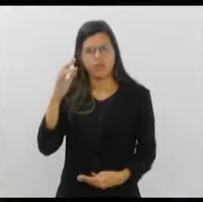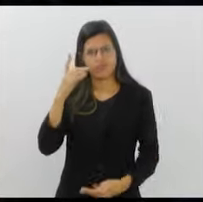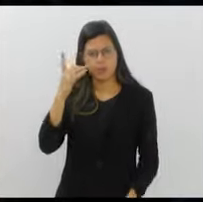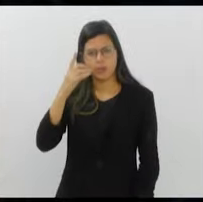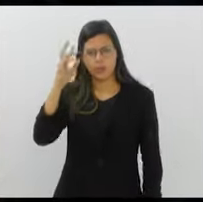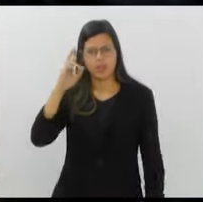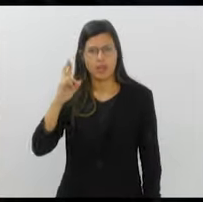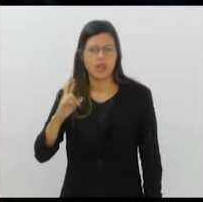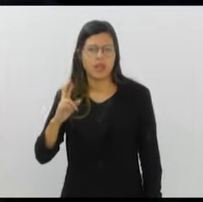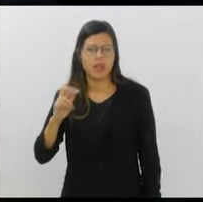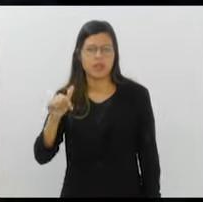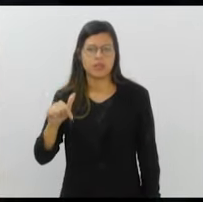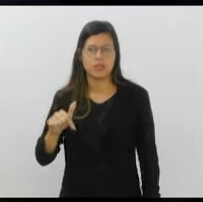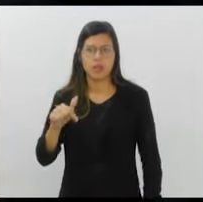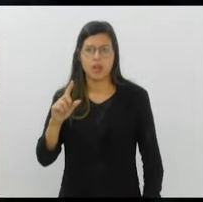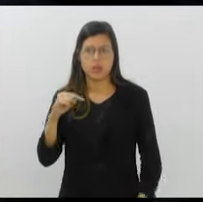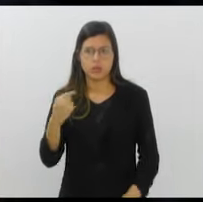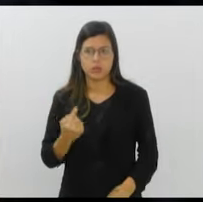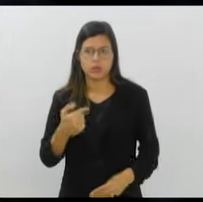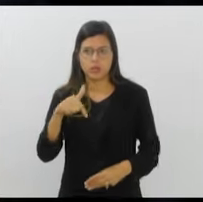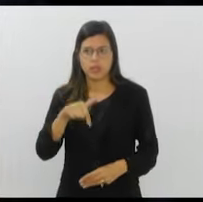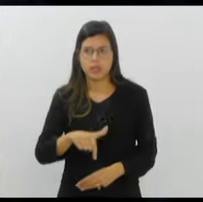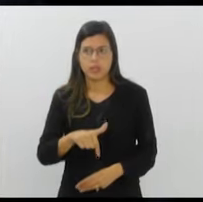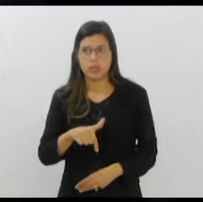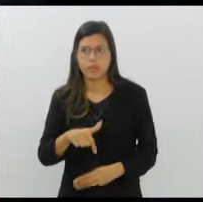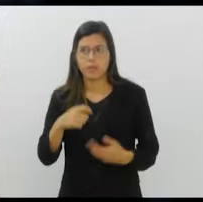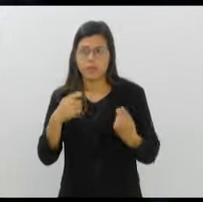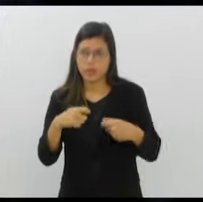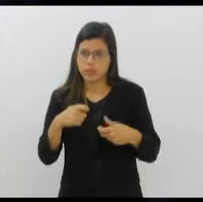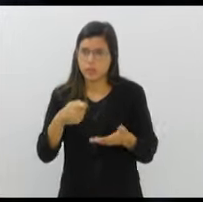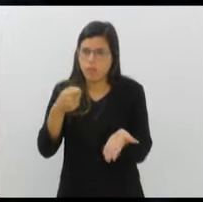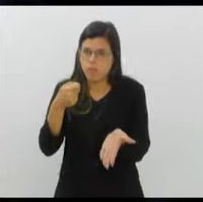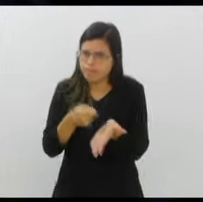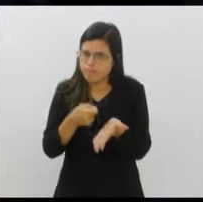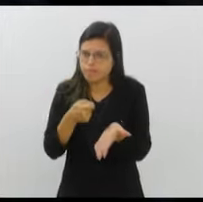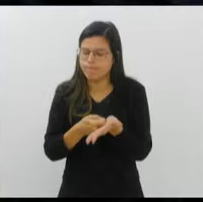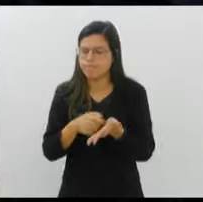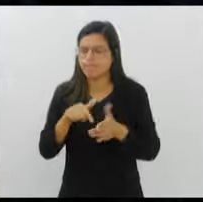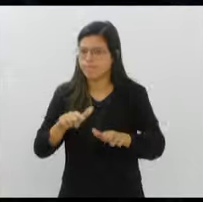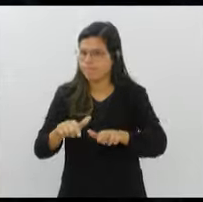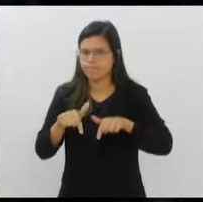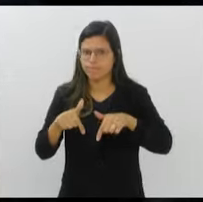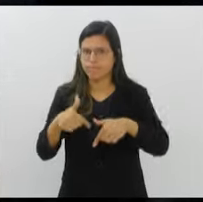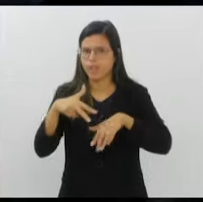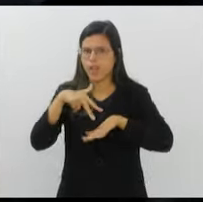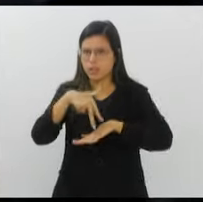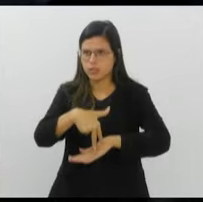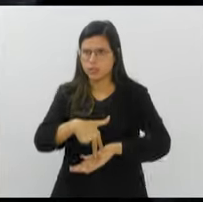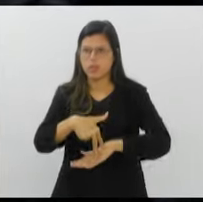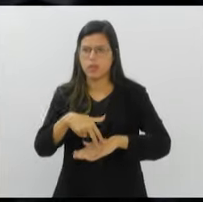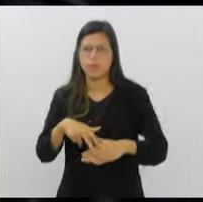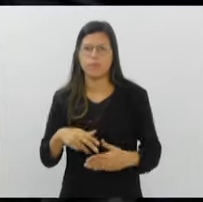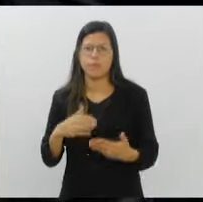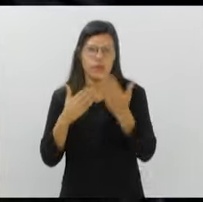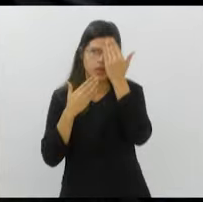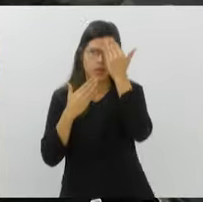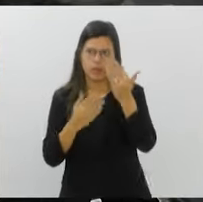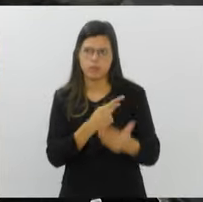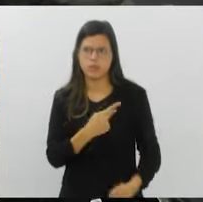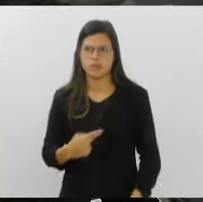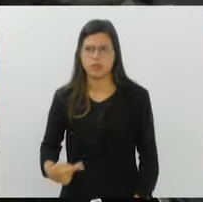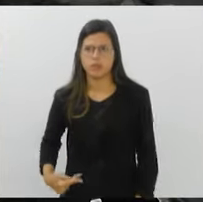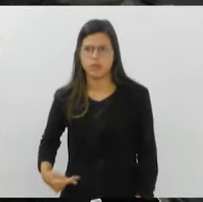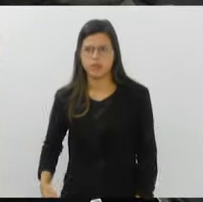nós devemos, nesta casa, ser duros com qualquer tipo de ação nesta direção. Obrigado, presidenta.